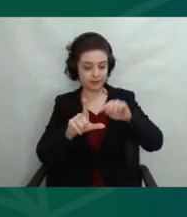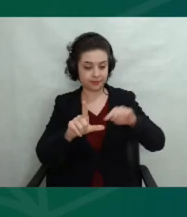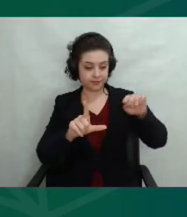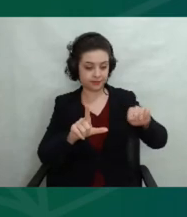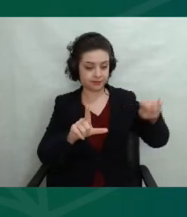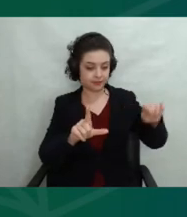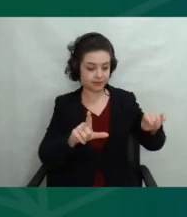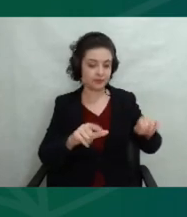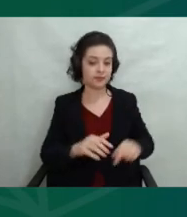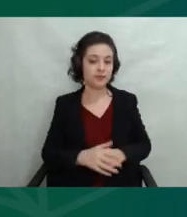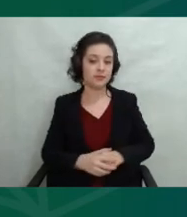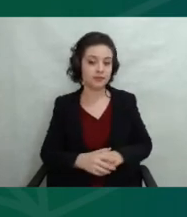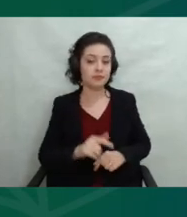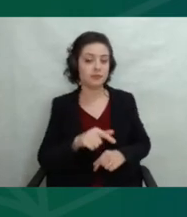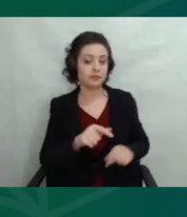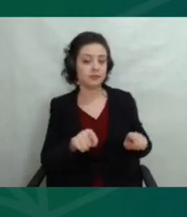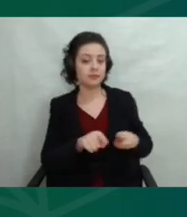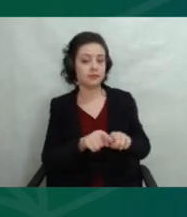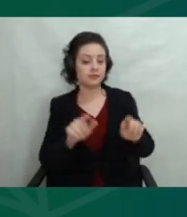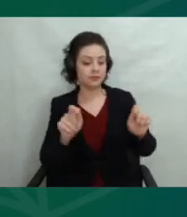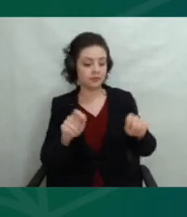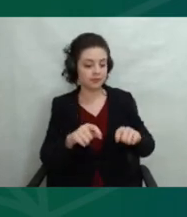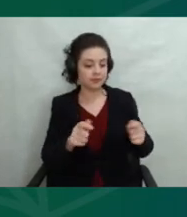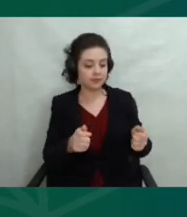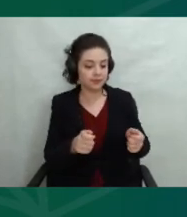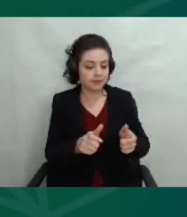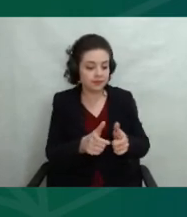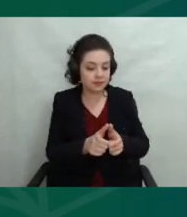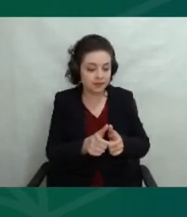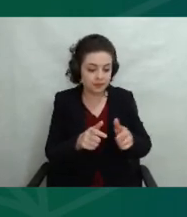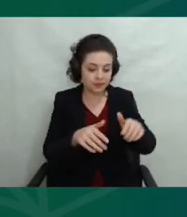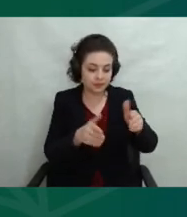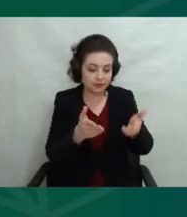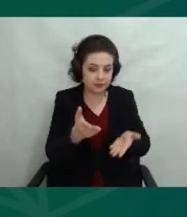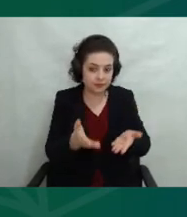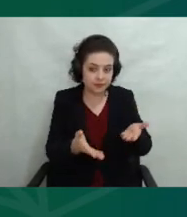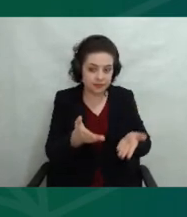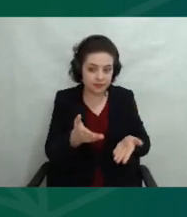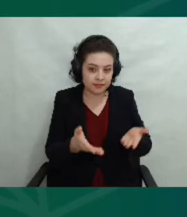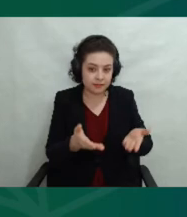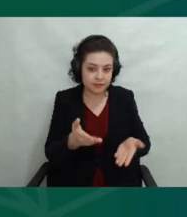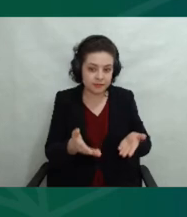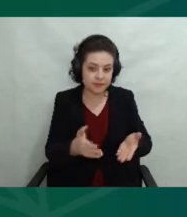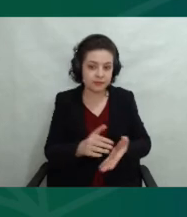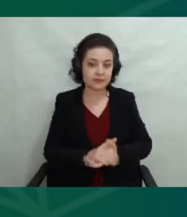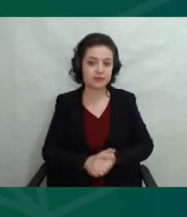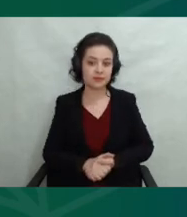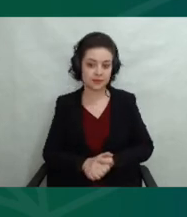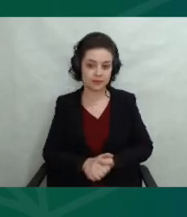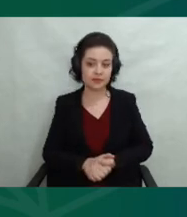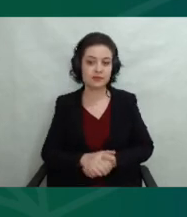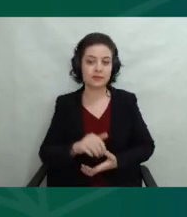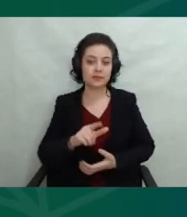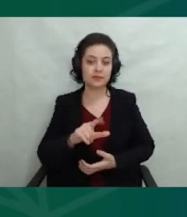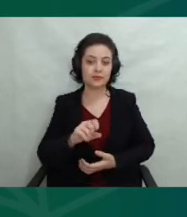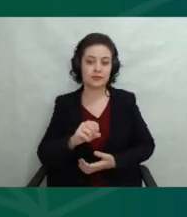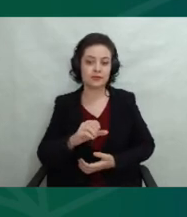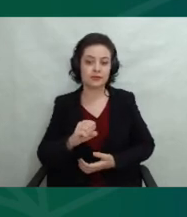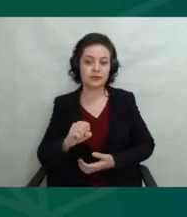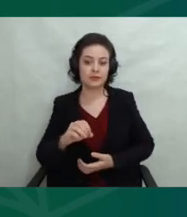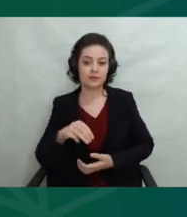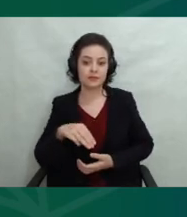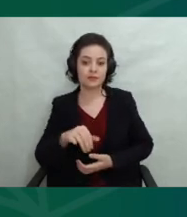foi capaz também de diminuir a estabilidade da membrana lisossomal. E esse efeito já era descrito na